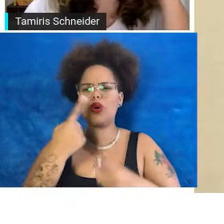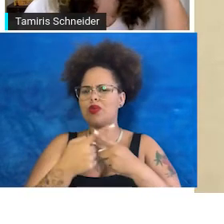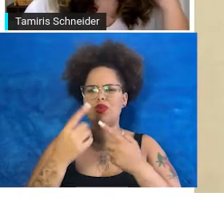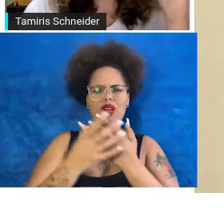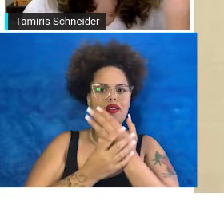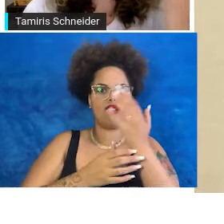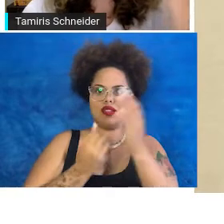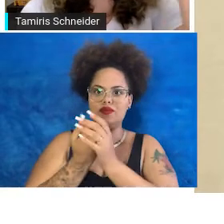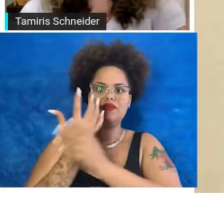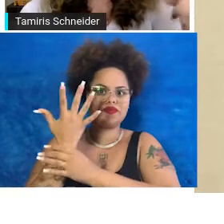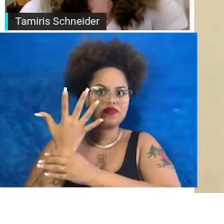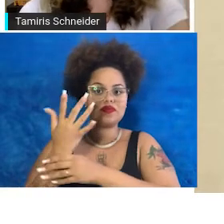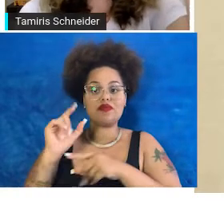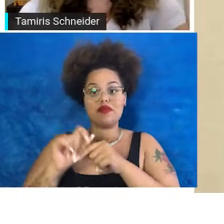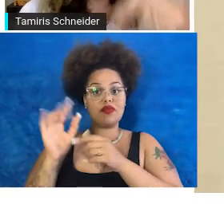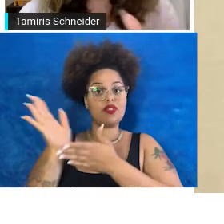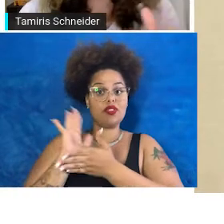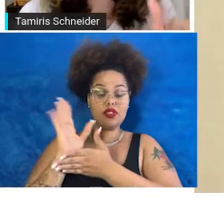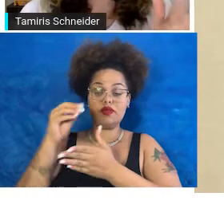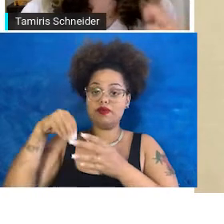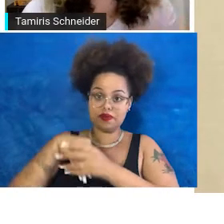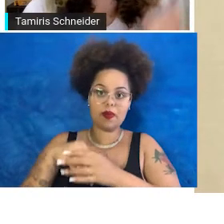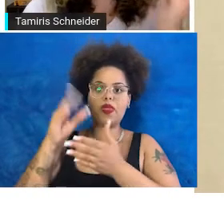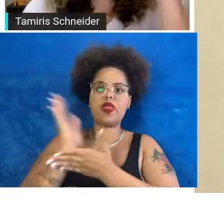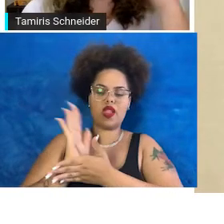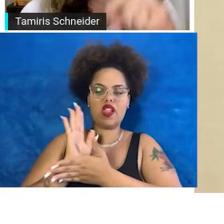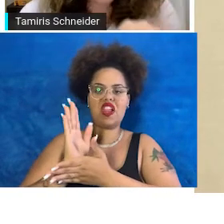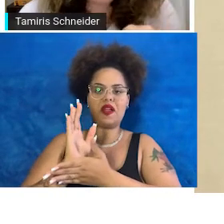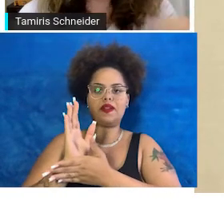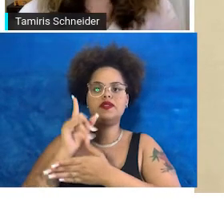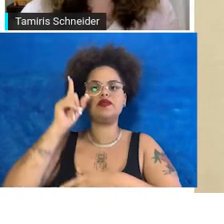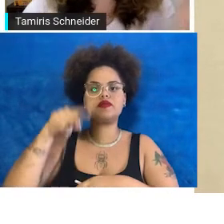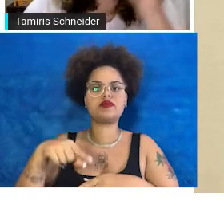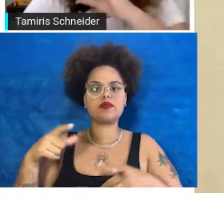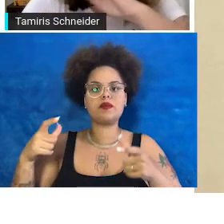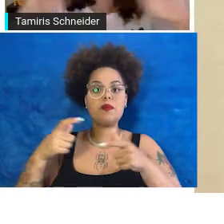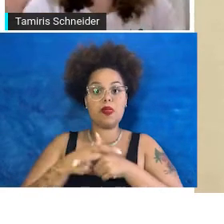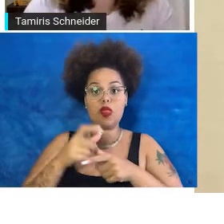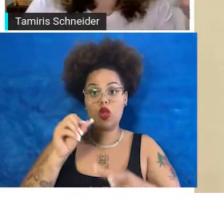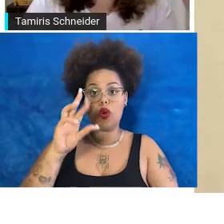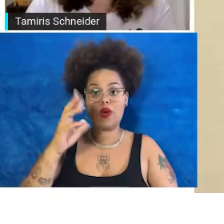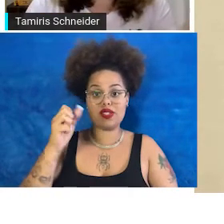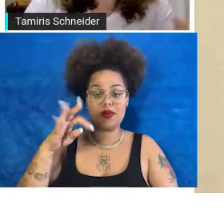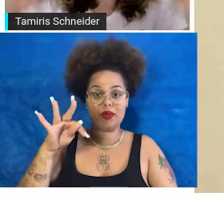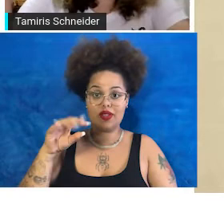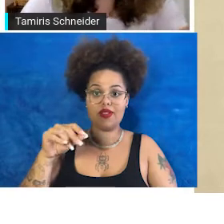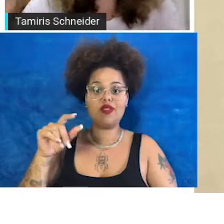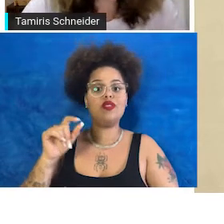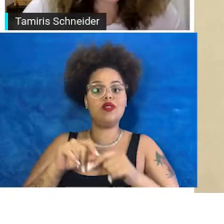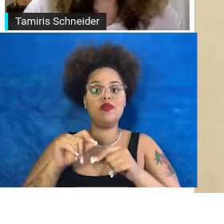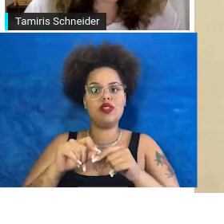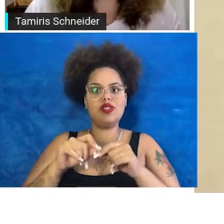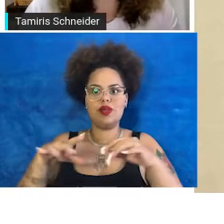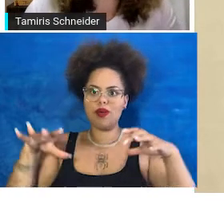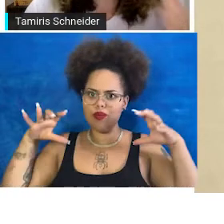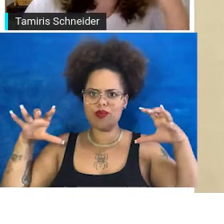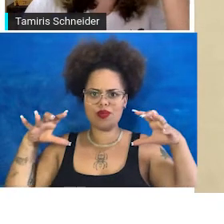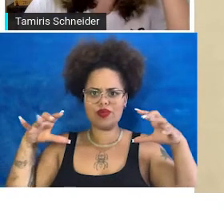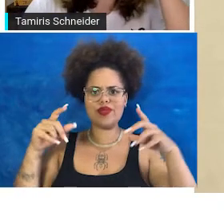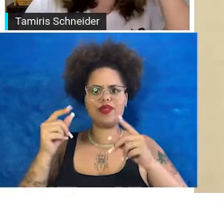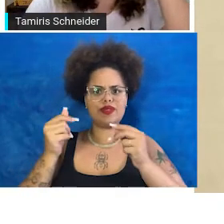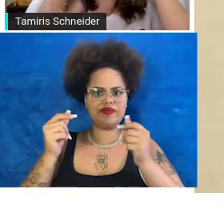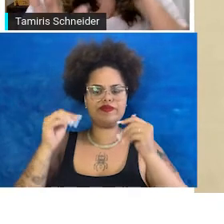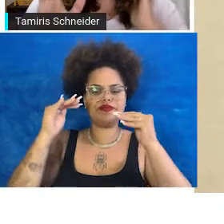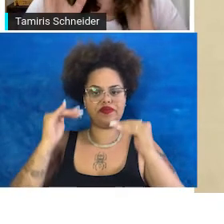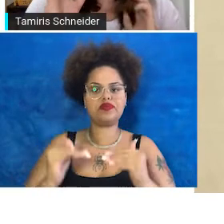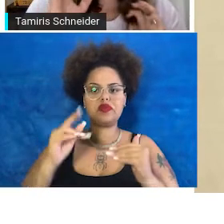Era um filme... Eles estavam fazendo um filme dentro de um filme, então era de baixo orçamento. Vamos construir um monstro aqui de baixo orçamento, sabe?